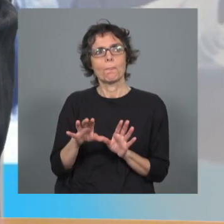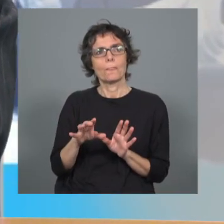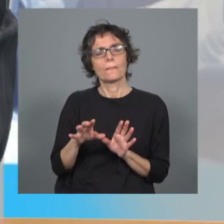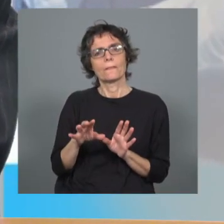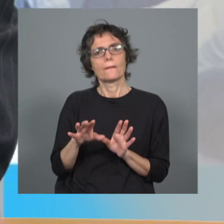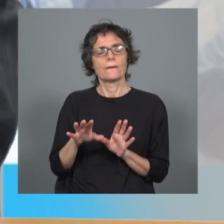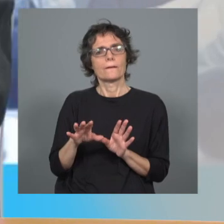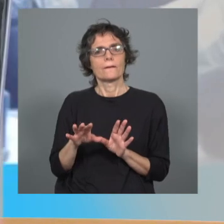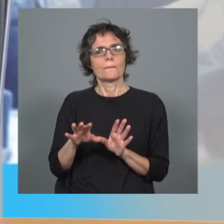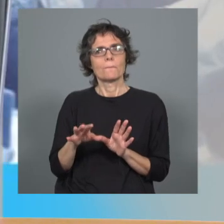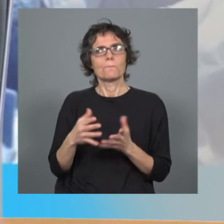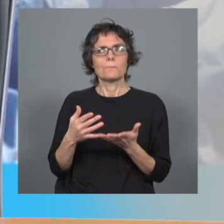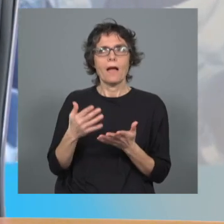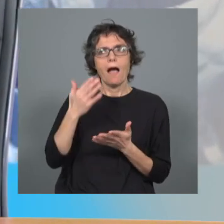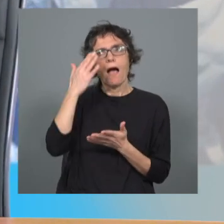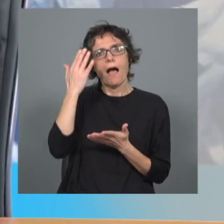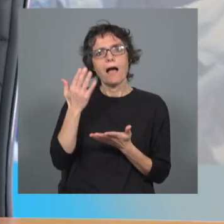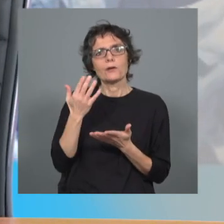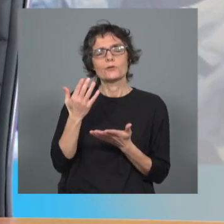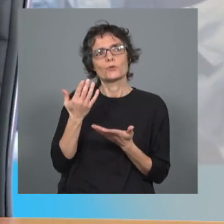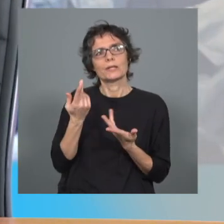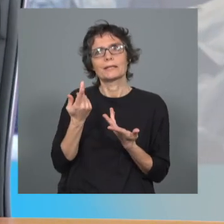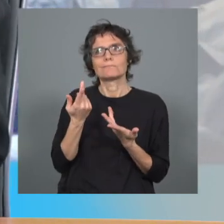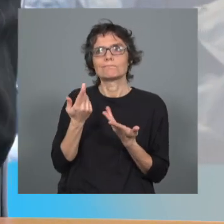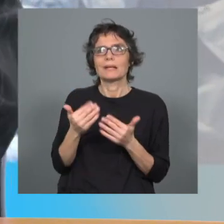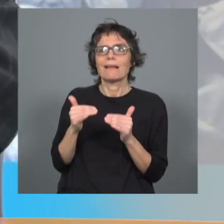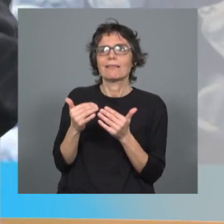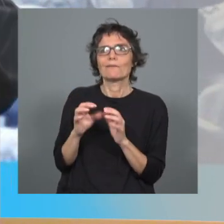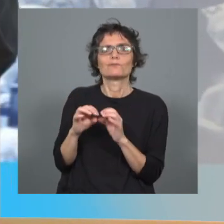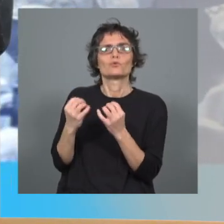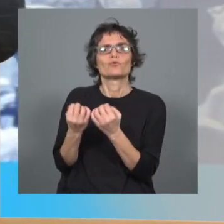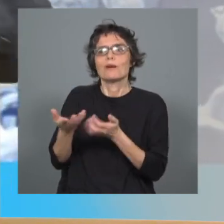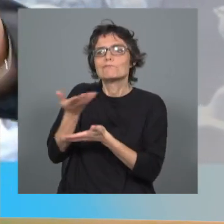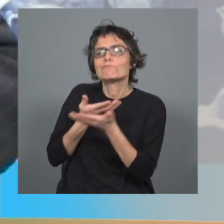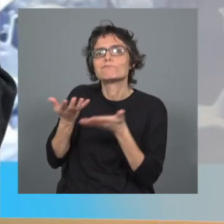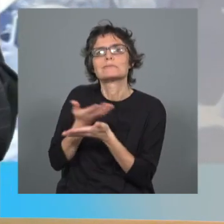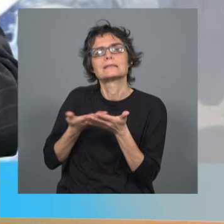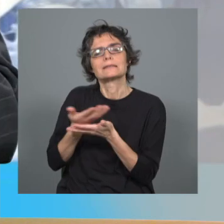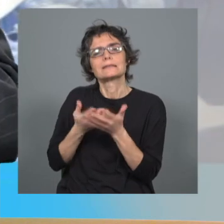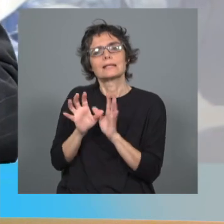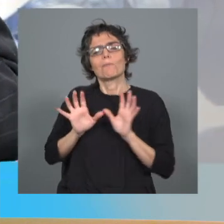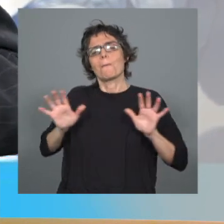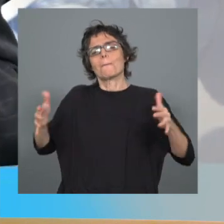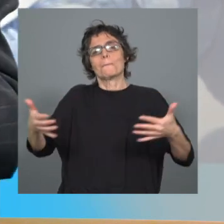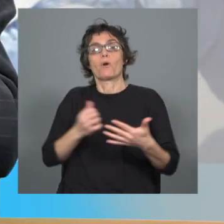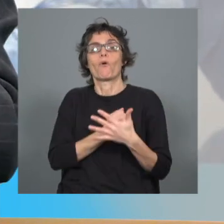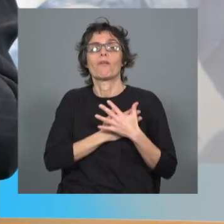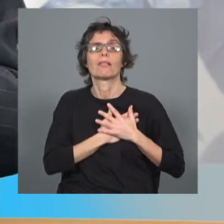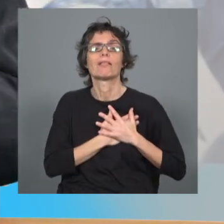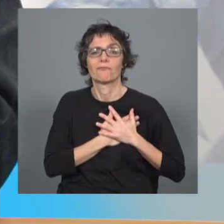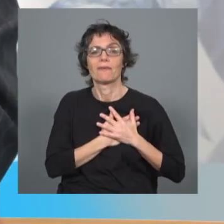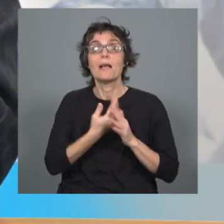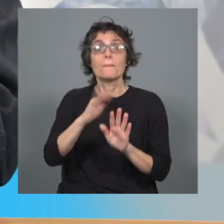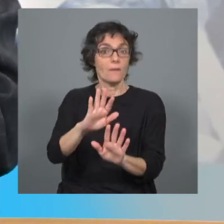esta característica mais de vivência social. Sim. E de partilha abrangente da fé. Mas nada